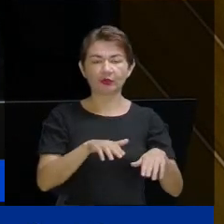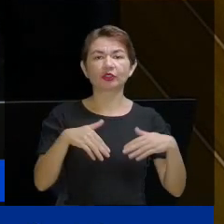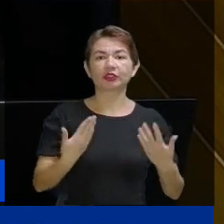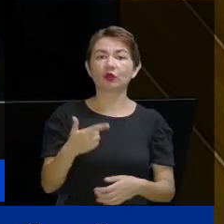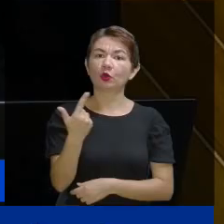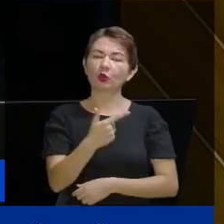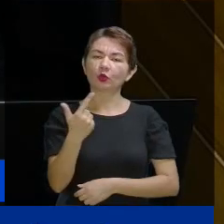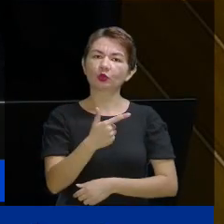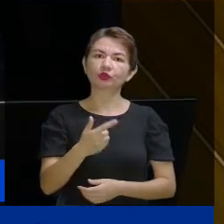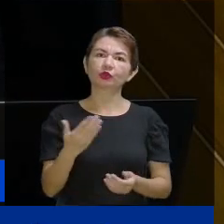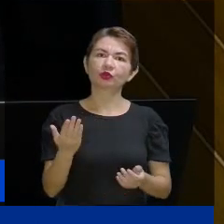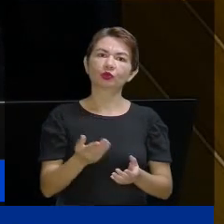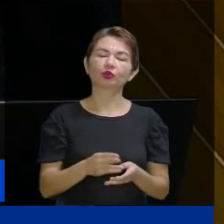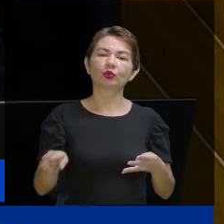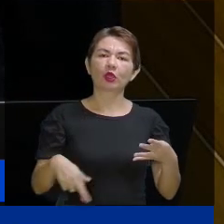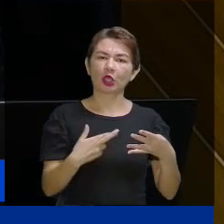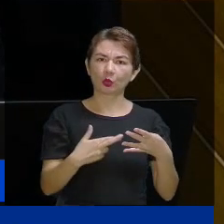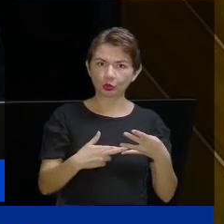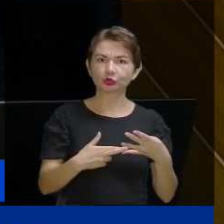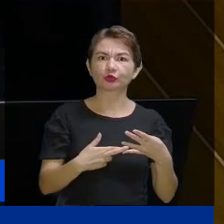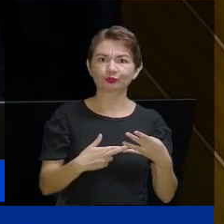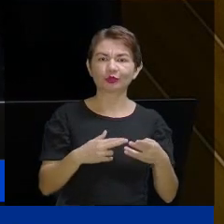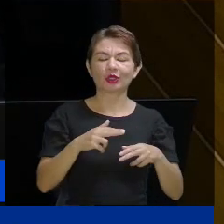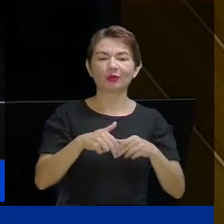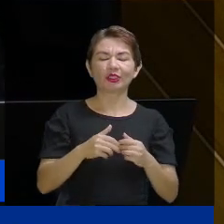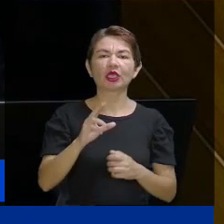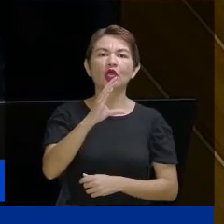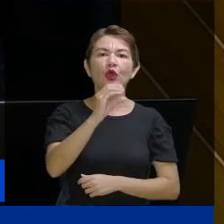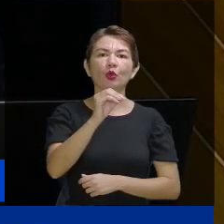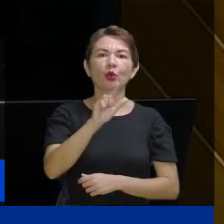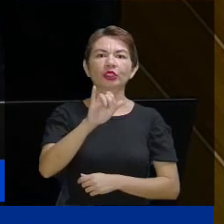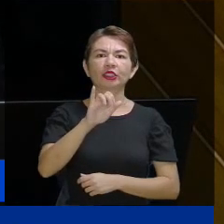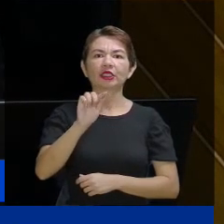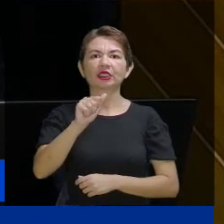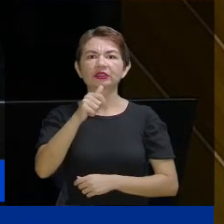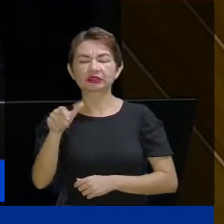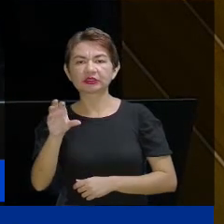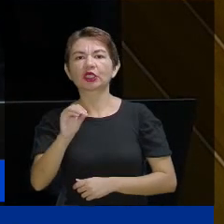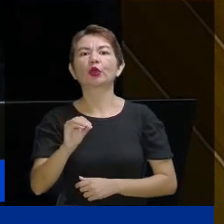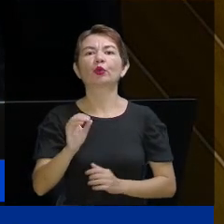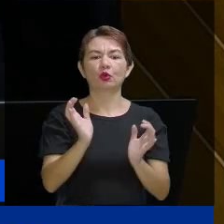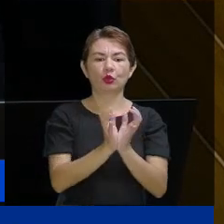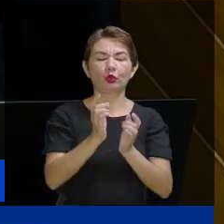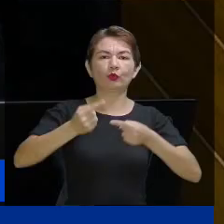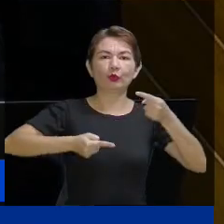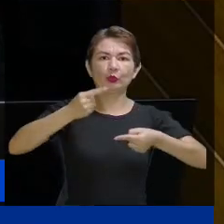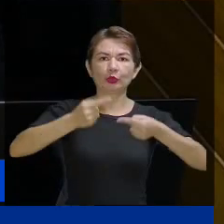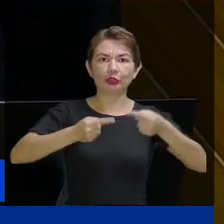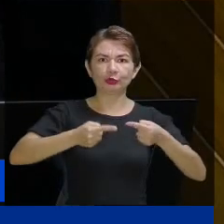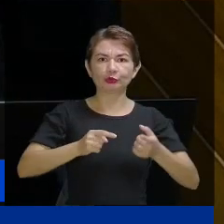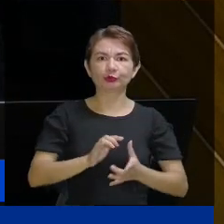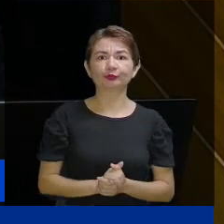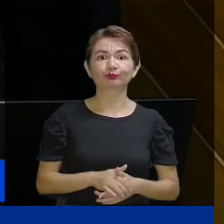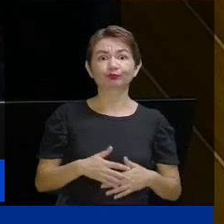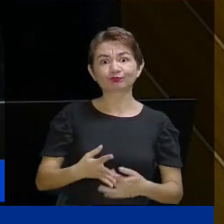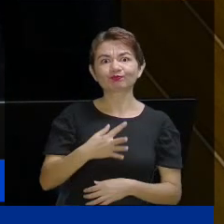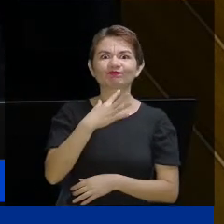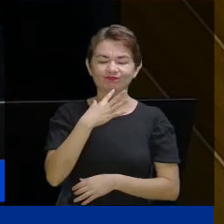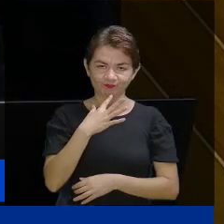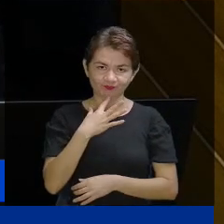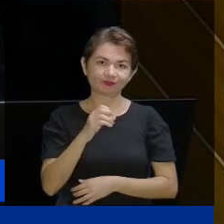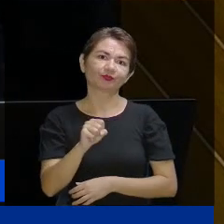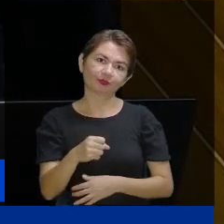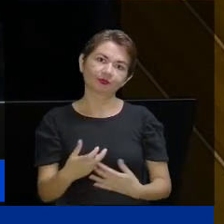ajuizado o segundo agravo de regimento, desta vez pela coligação. O trabalho vai continuar. E foi conhecido.